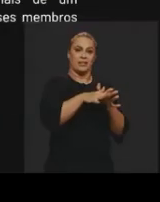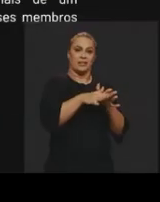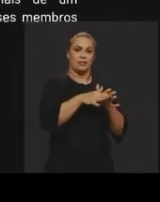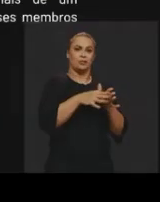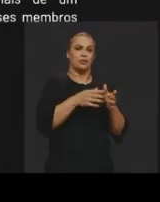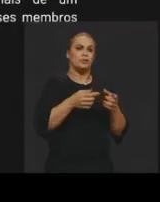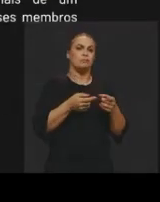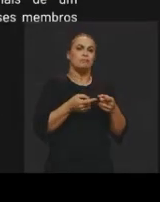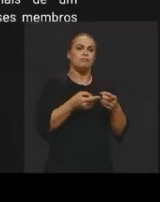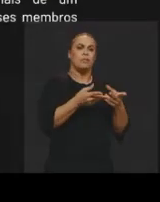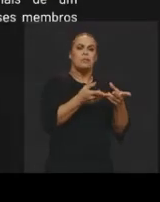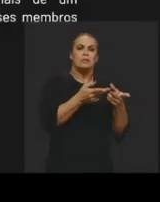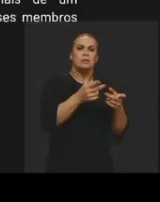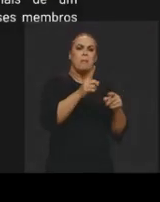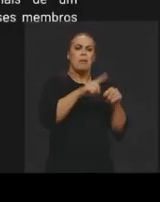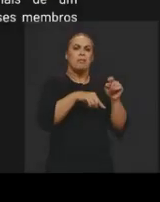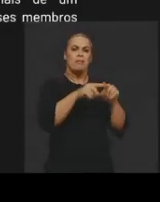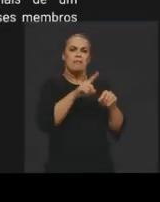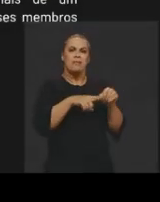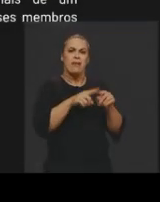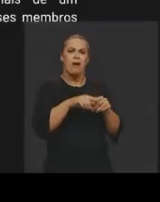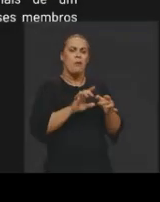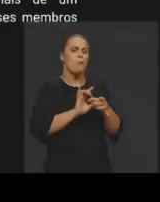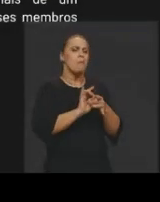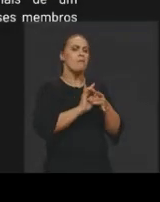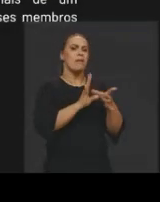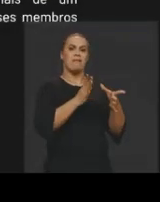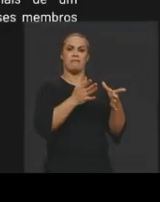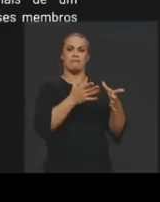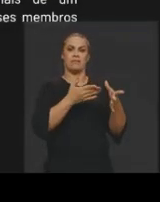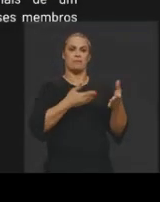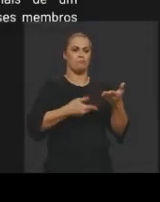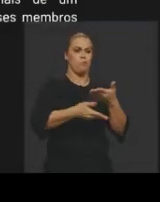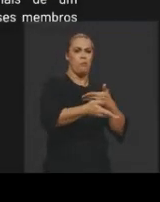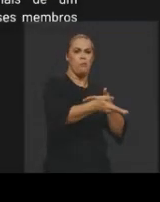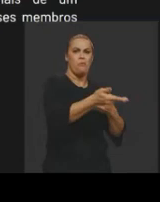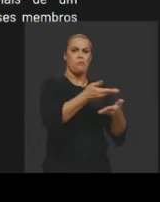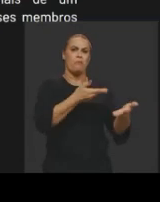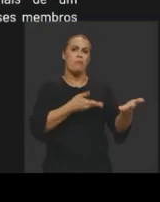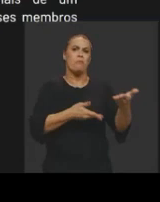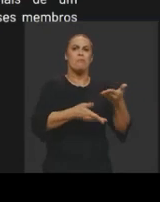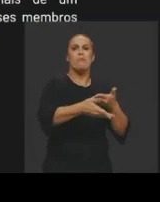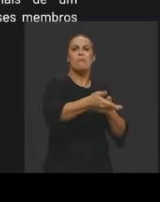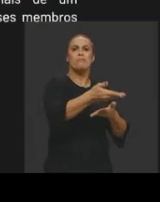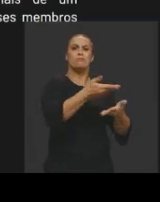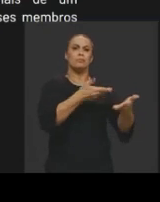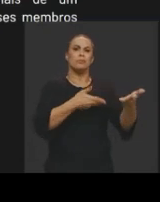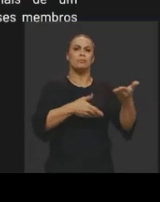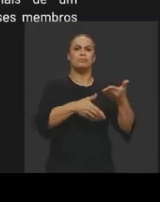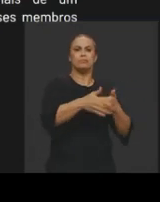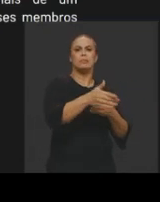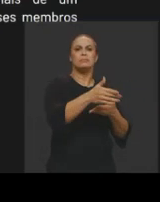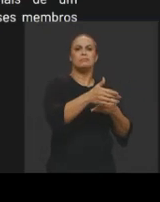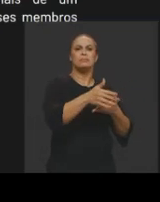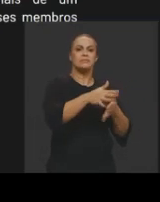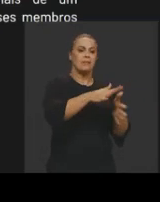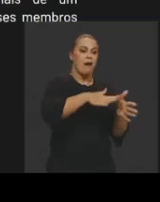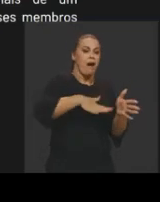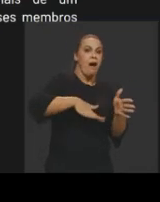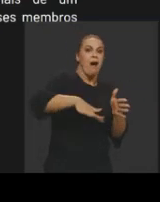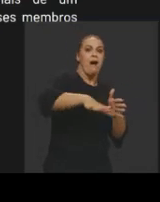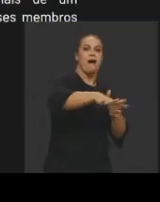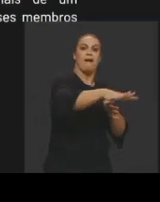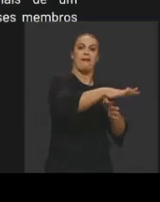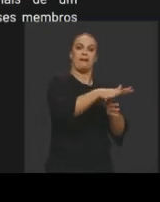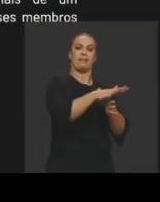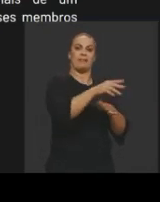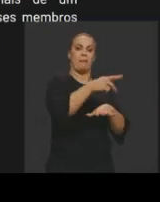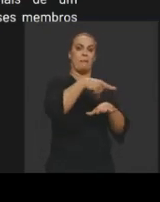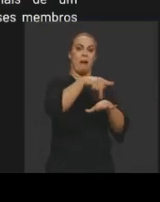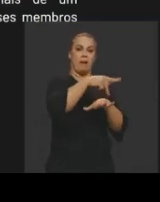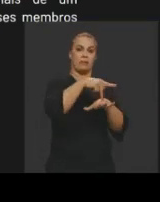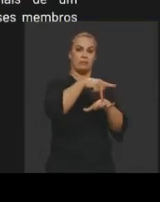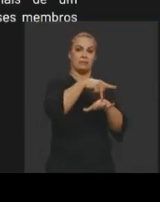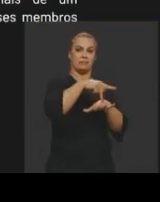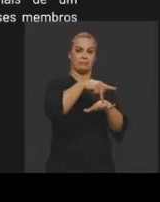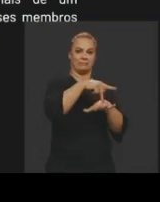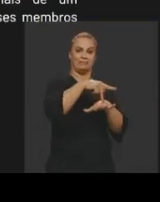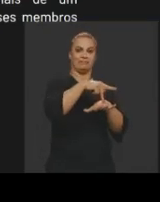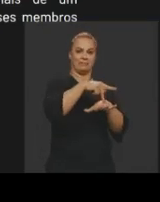mercadorias e capitais dentro dos limites territoriais de um próprio bloco. A gente pode considerar que a